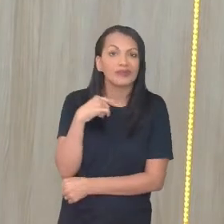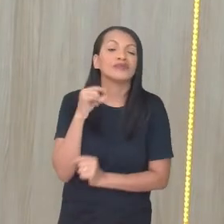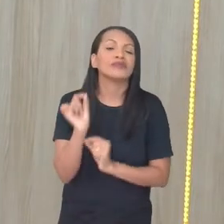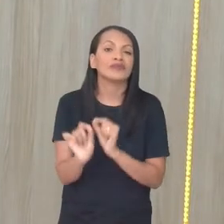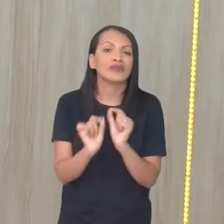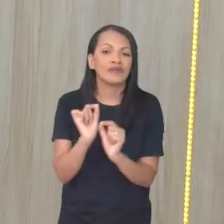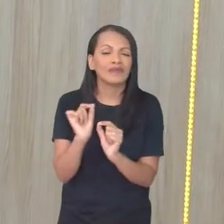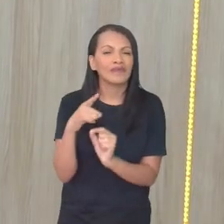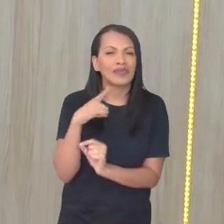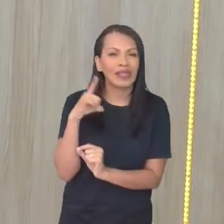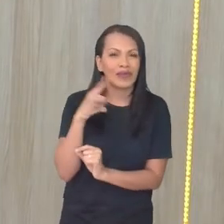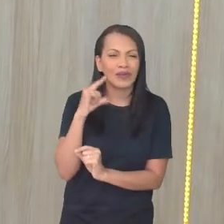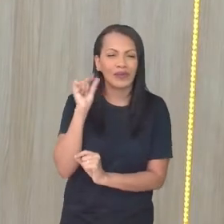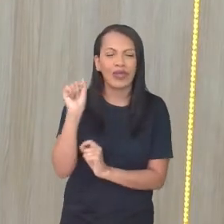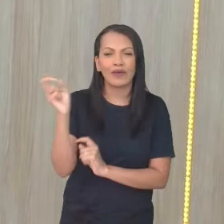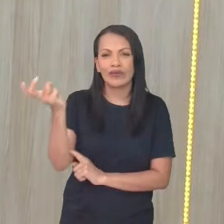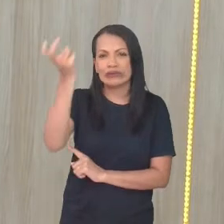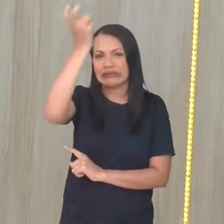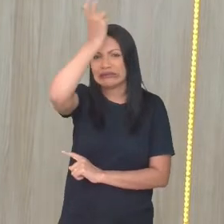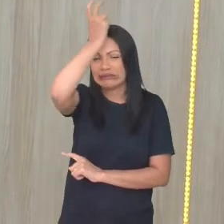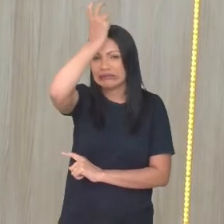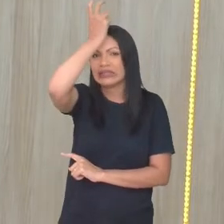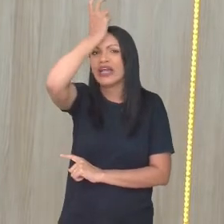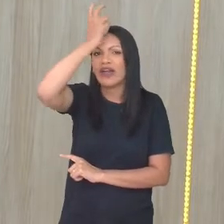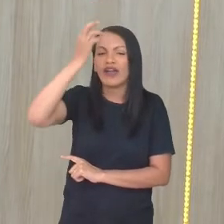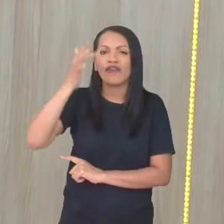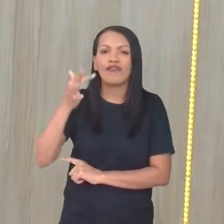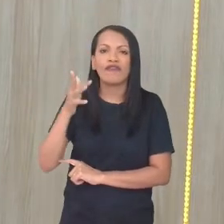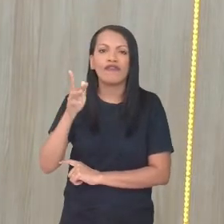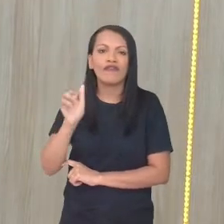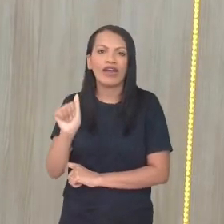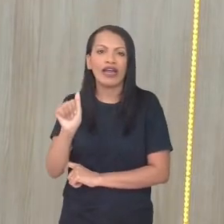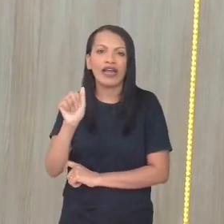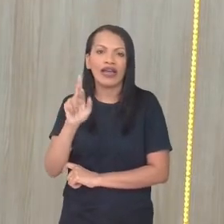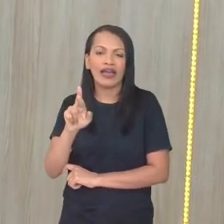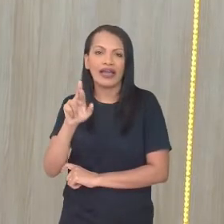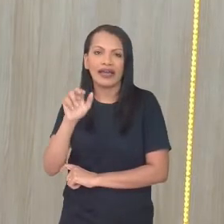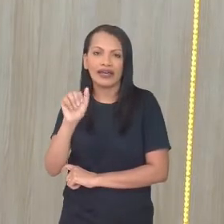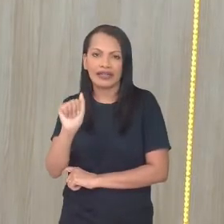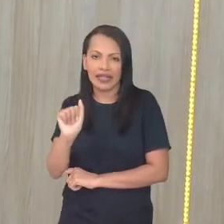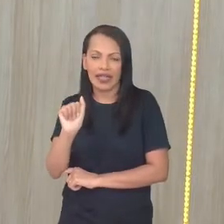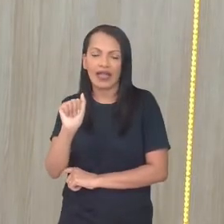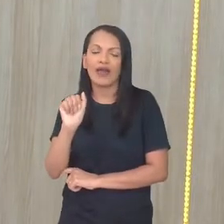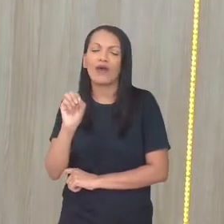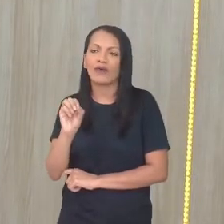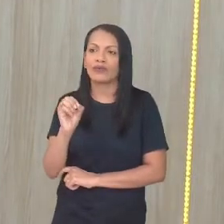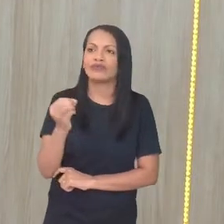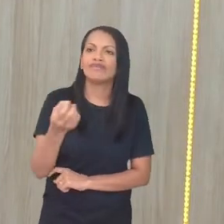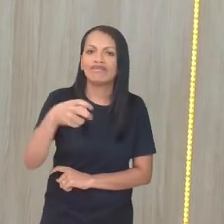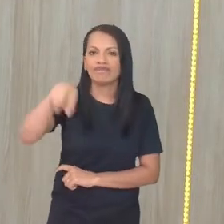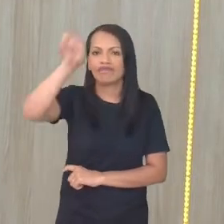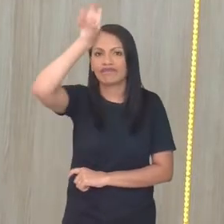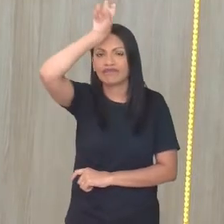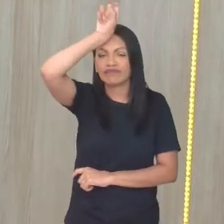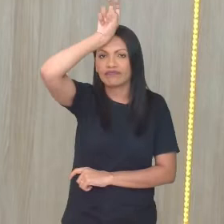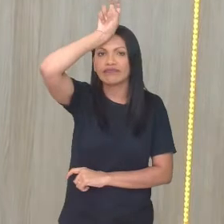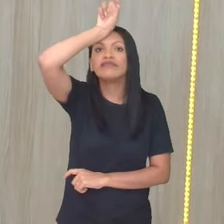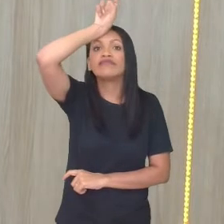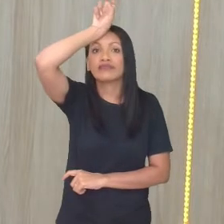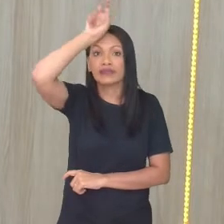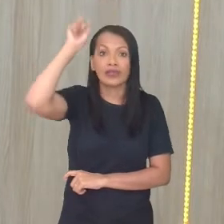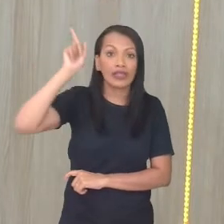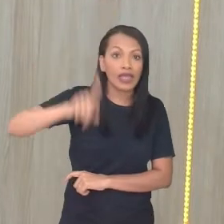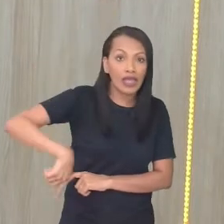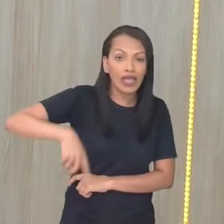o faraó, né? Como a gente falou, a gente vai falar um pouquinho mais sobre o faraó daqui a pouco, mas o faraó era